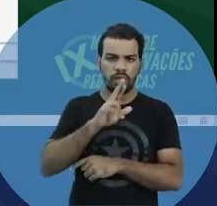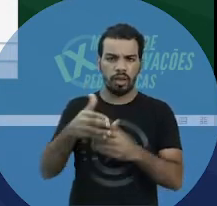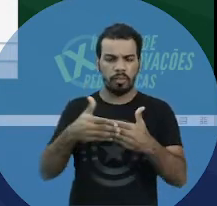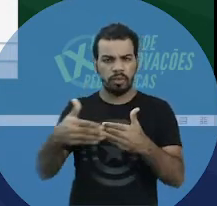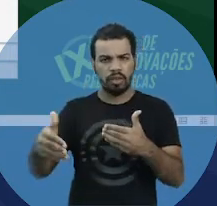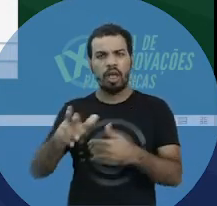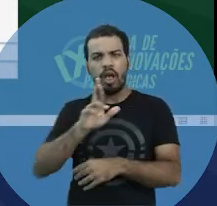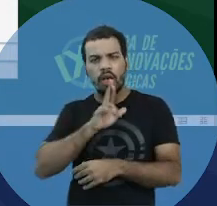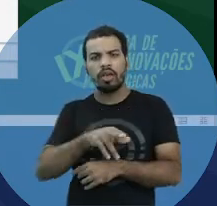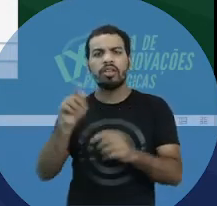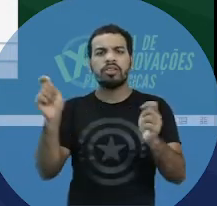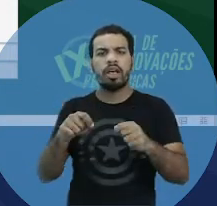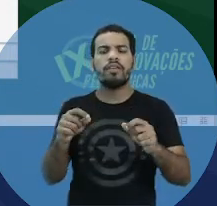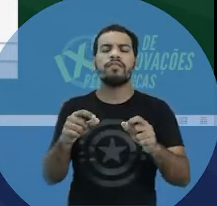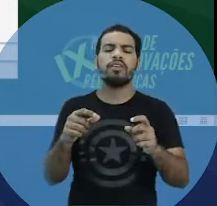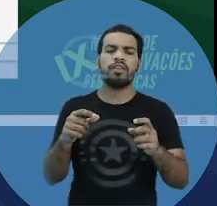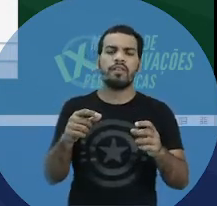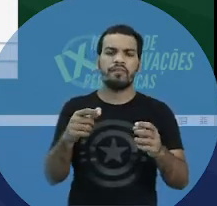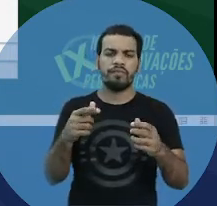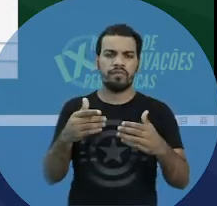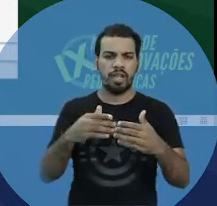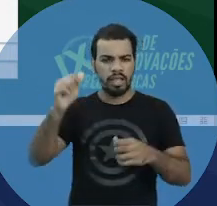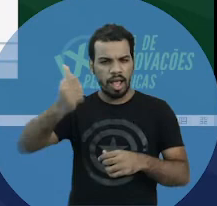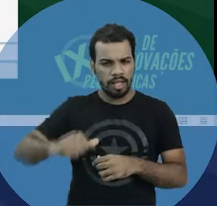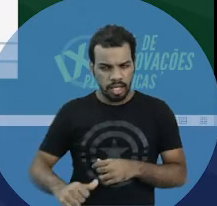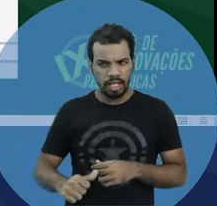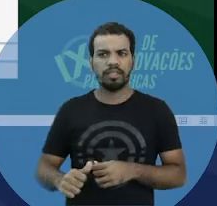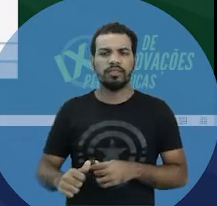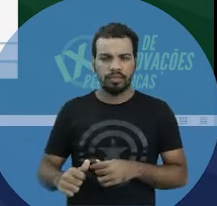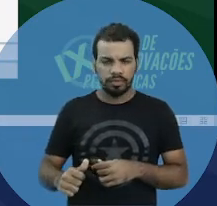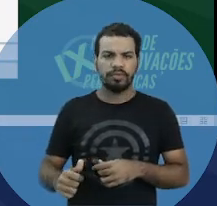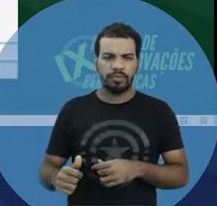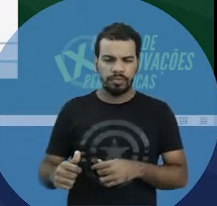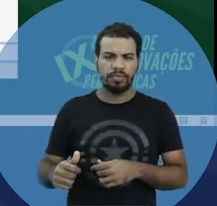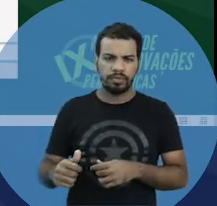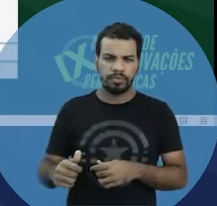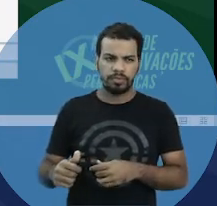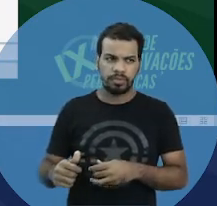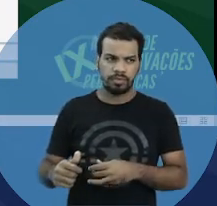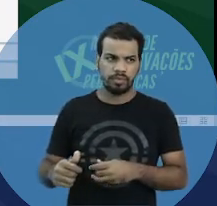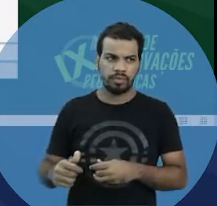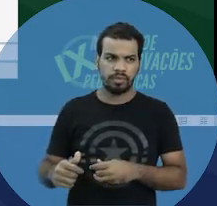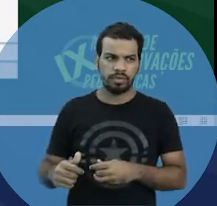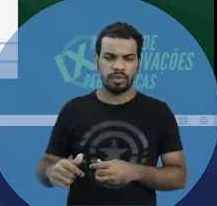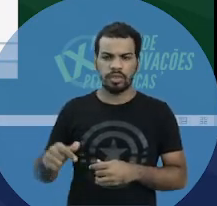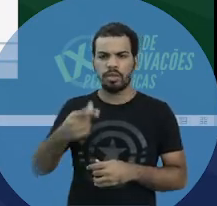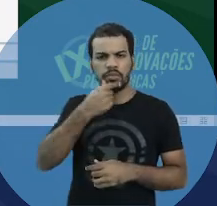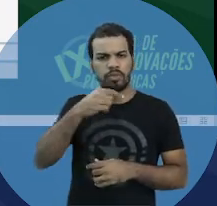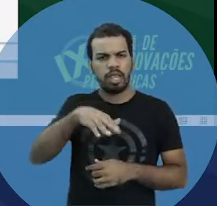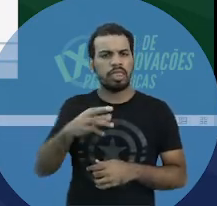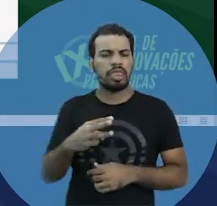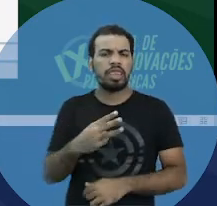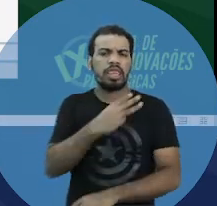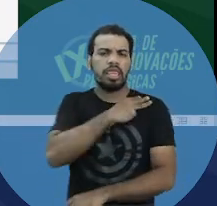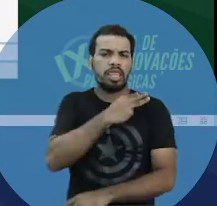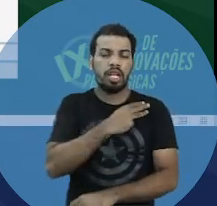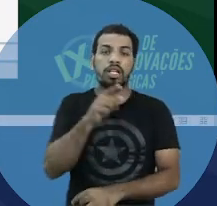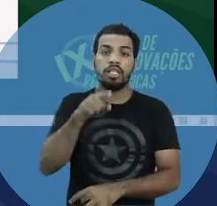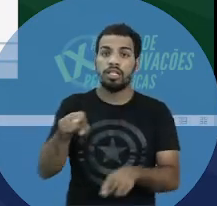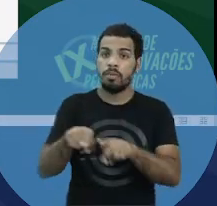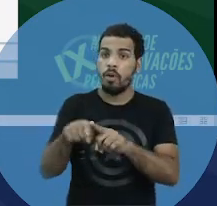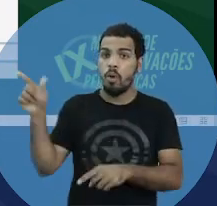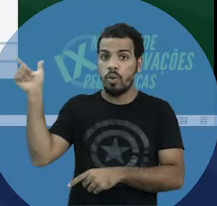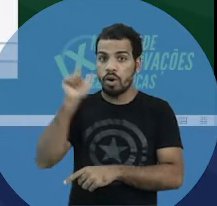foi analisado, né? Foi estudado pelos os meninos de terceiro ano, e eles conseguiram